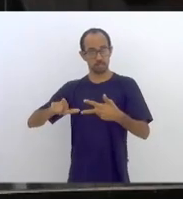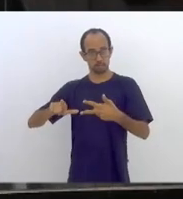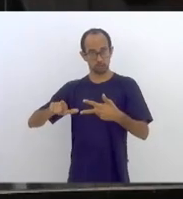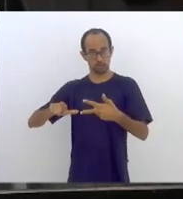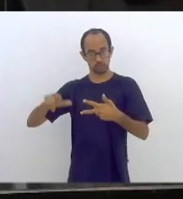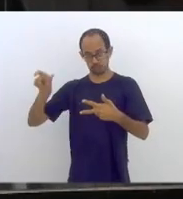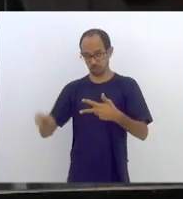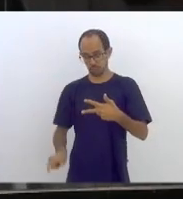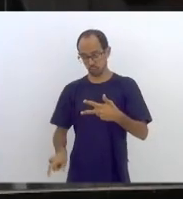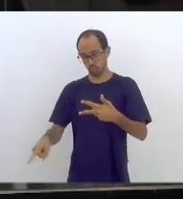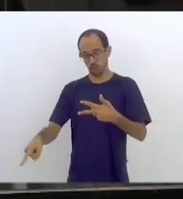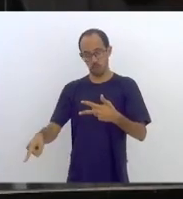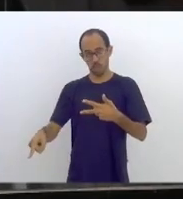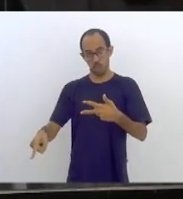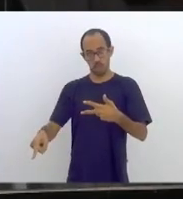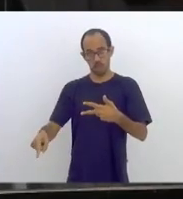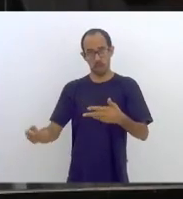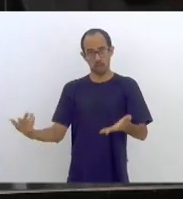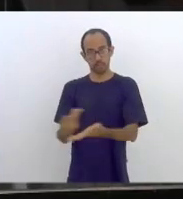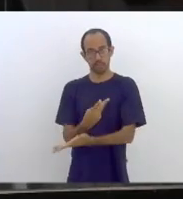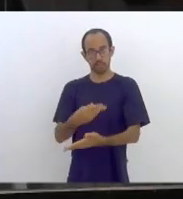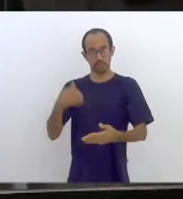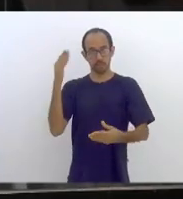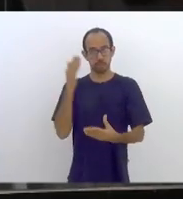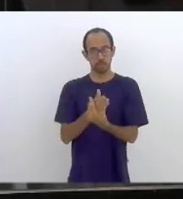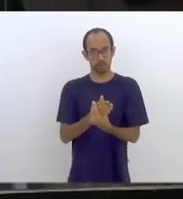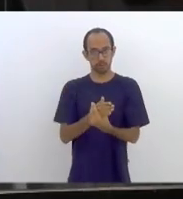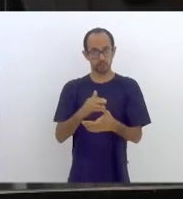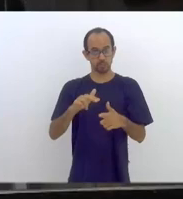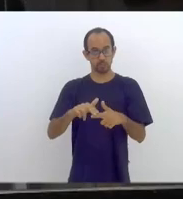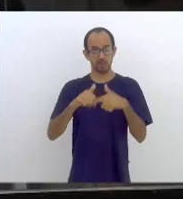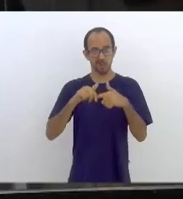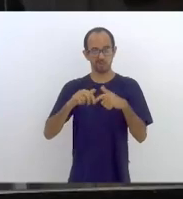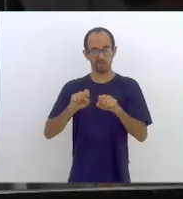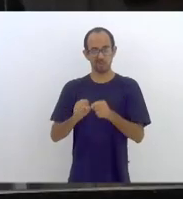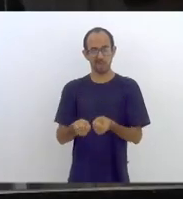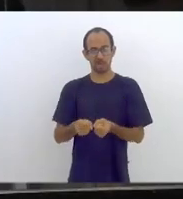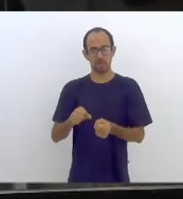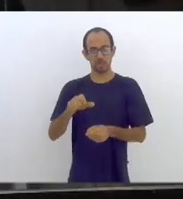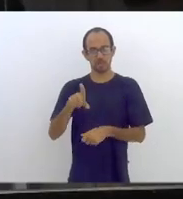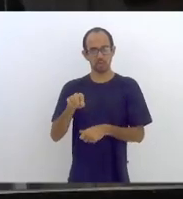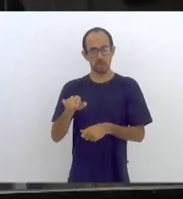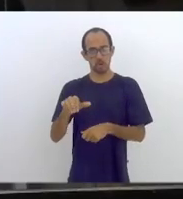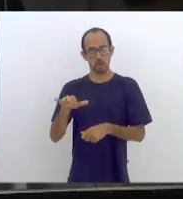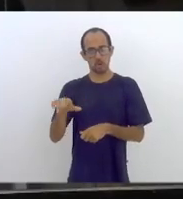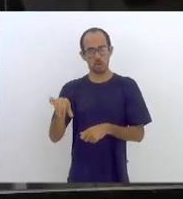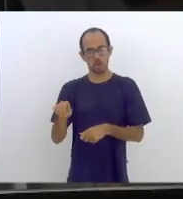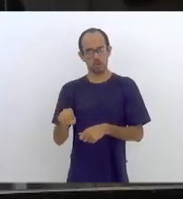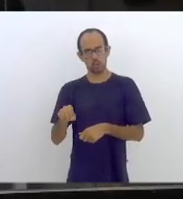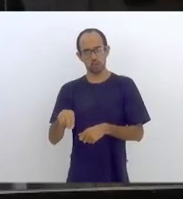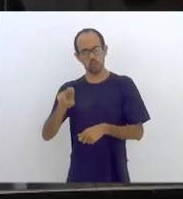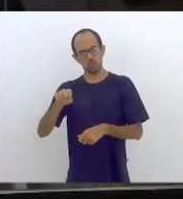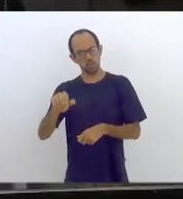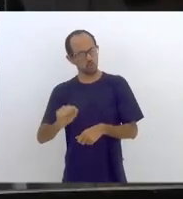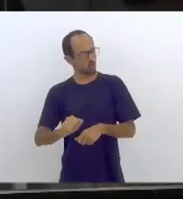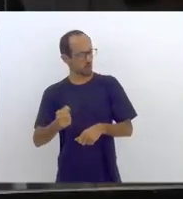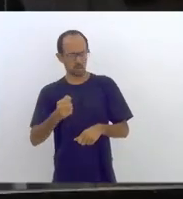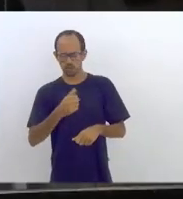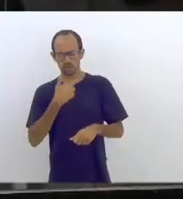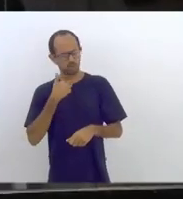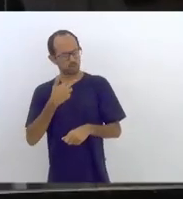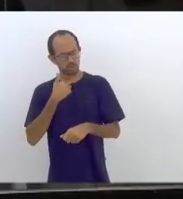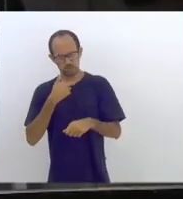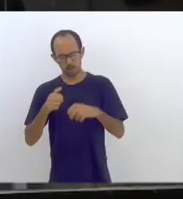um processo porquebra de decoro não iria nunca permitir que o outro poder pudesse interferir dessa forma